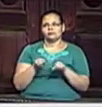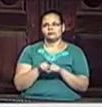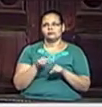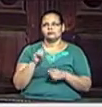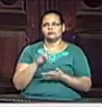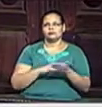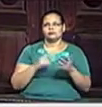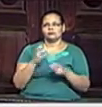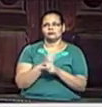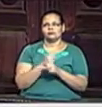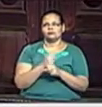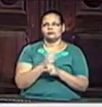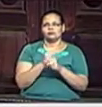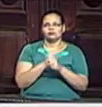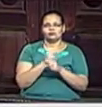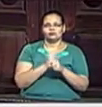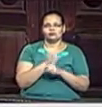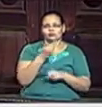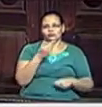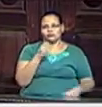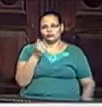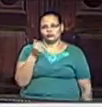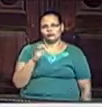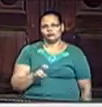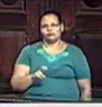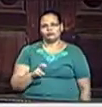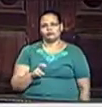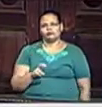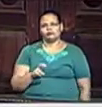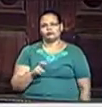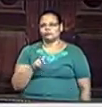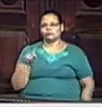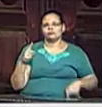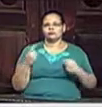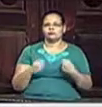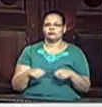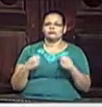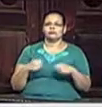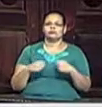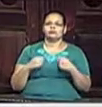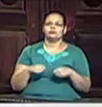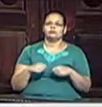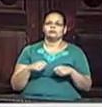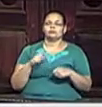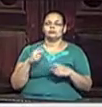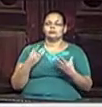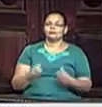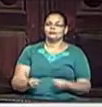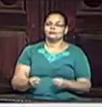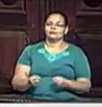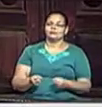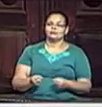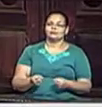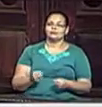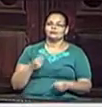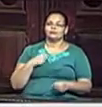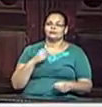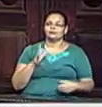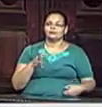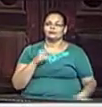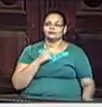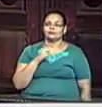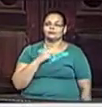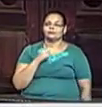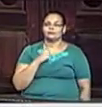de 2015 não guardam os requisitos necessários para serem aprovadas. Eu já